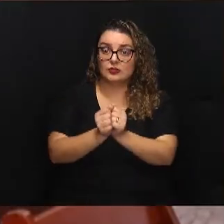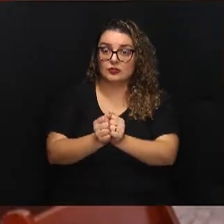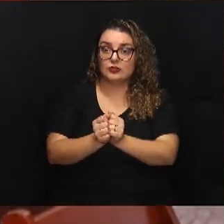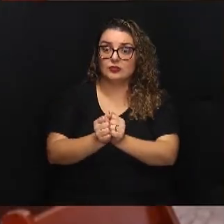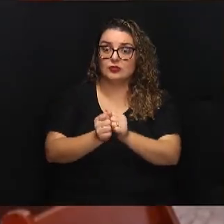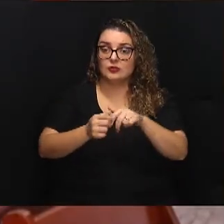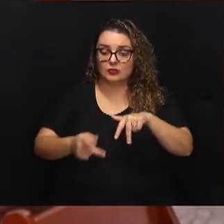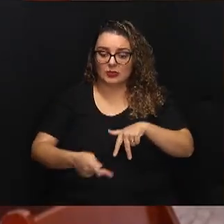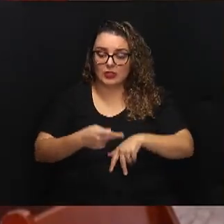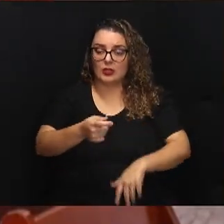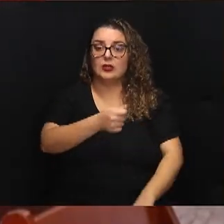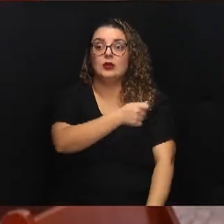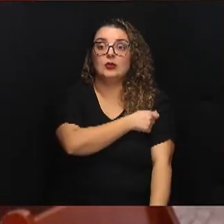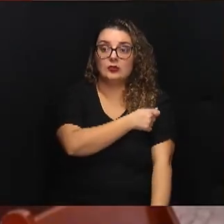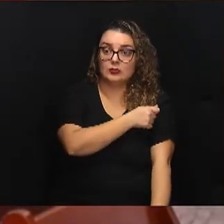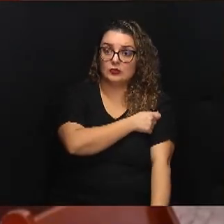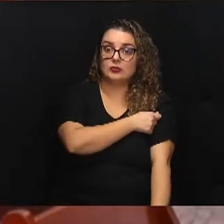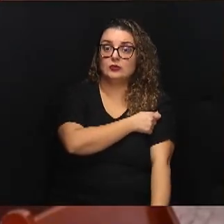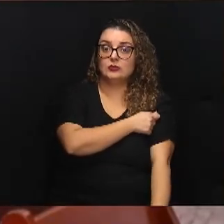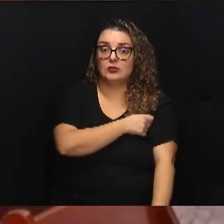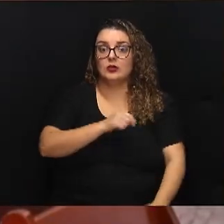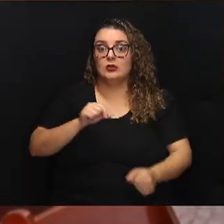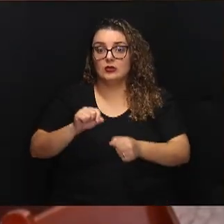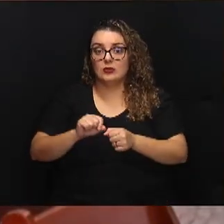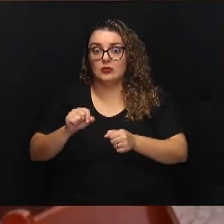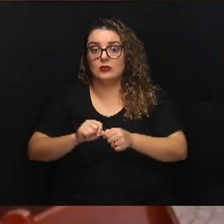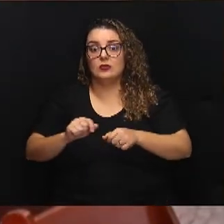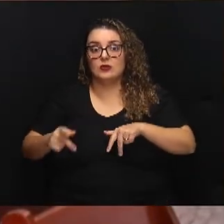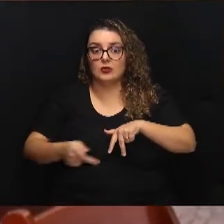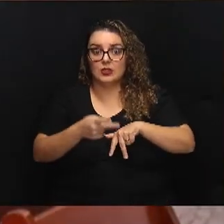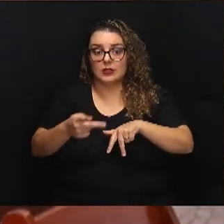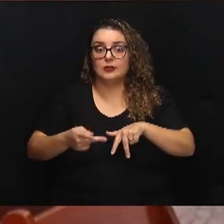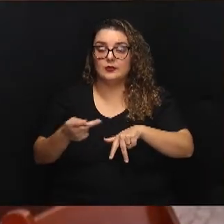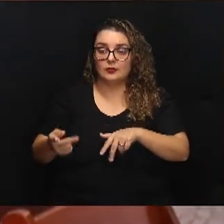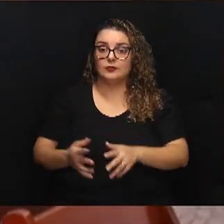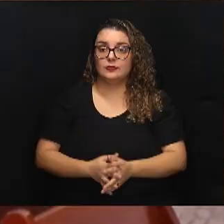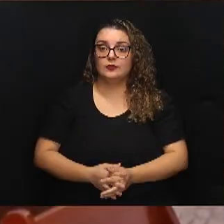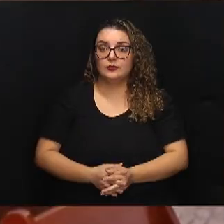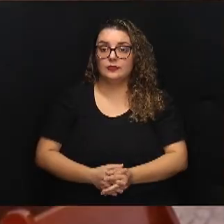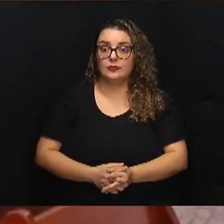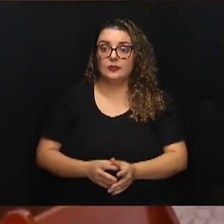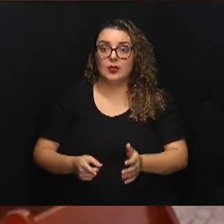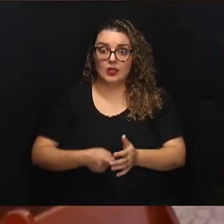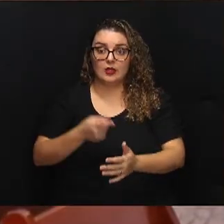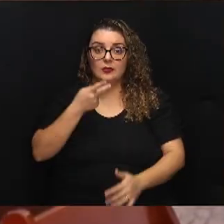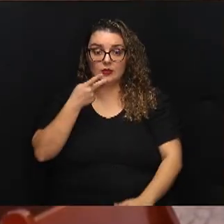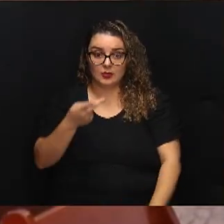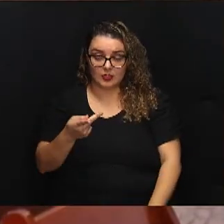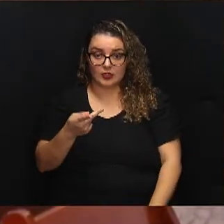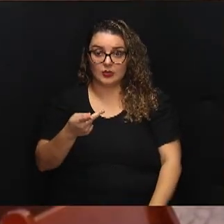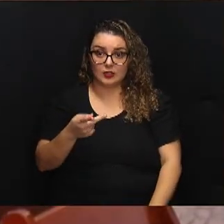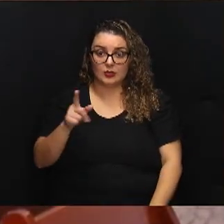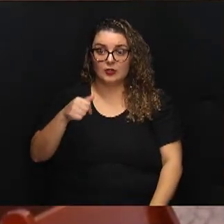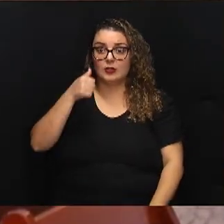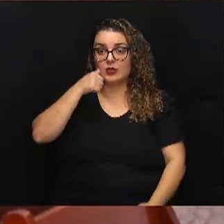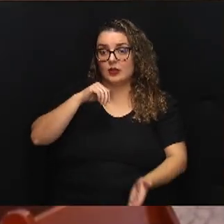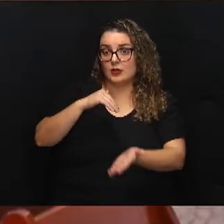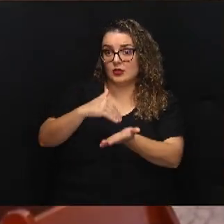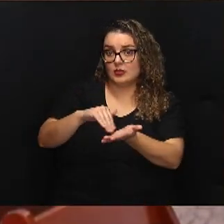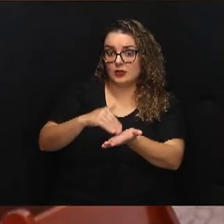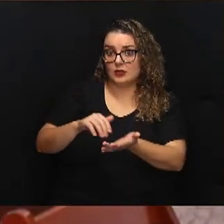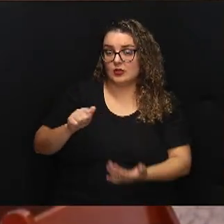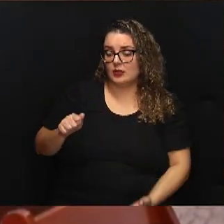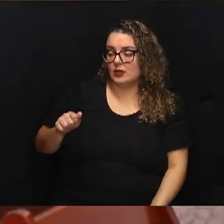palavra das autoridades, fazendo os seus pronunciamentos. A primeira a falar foi a secretária